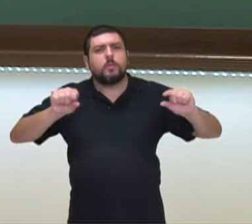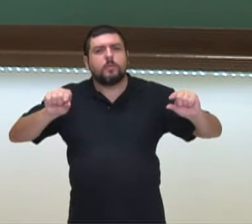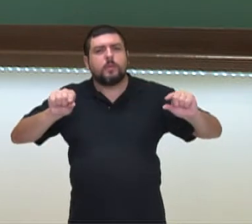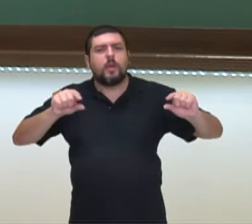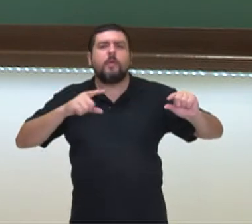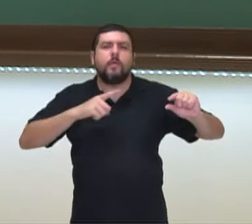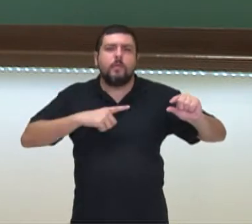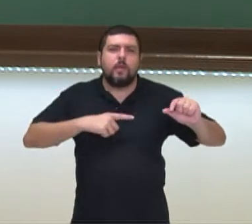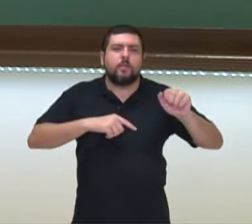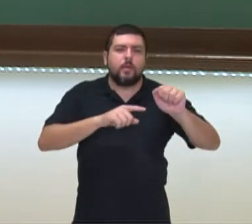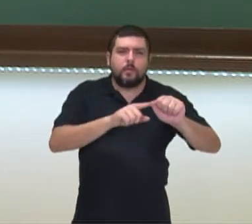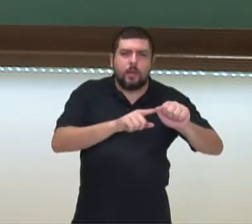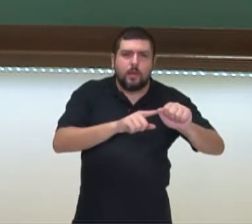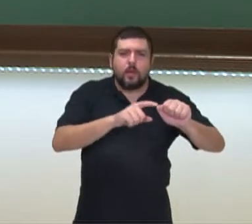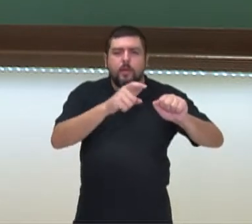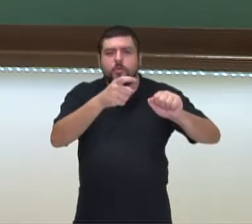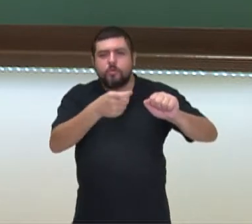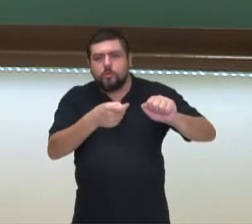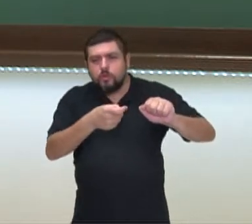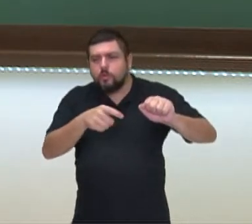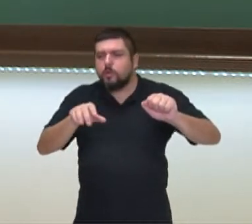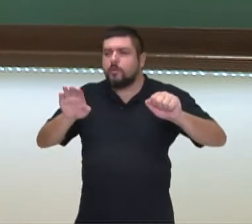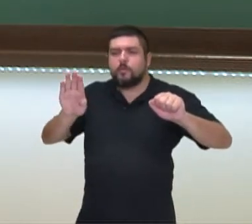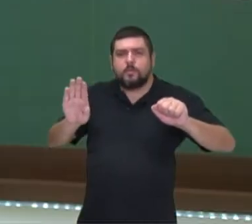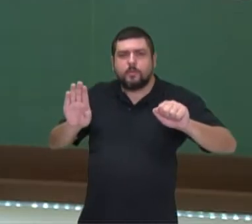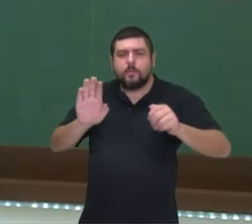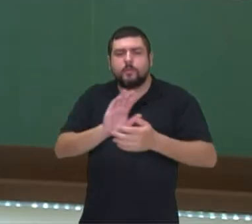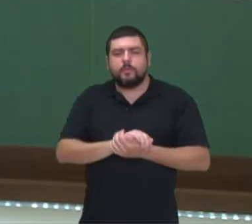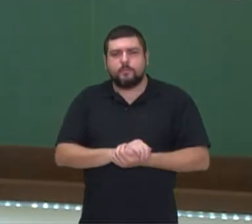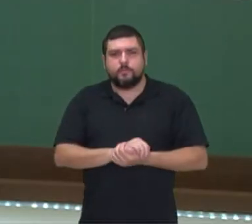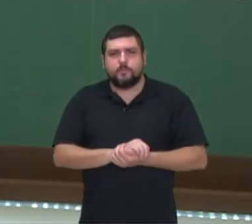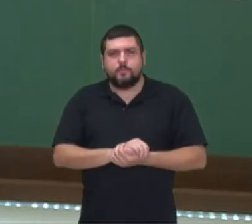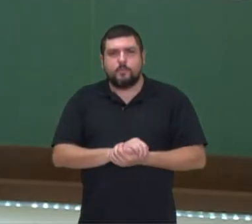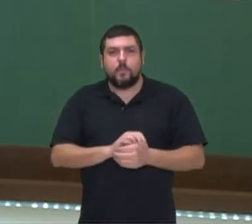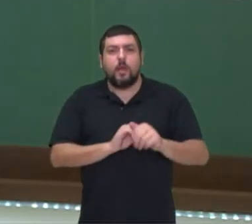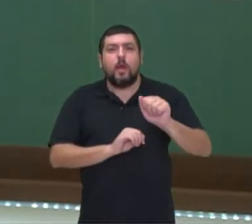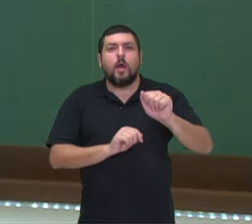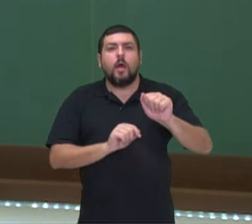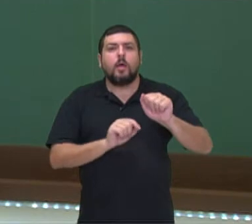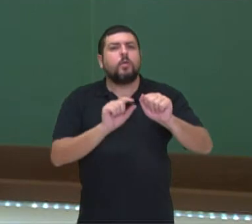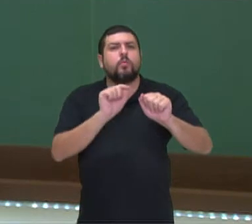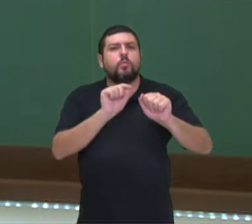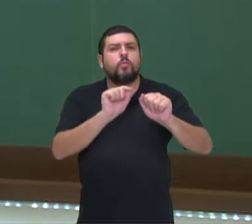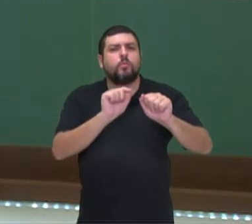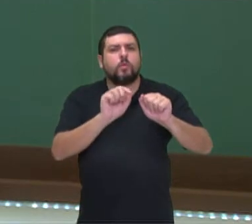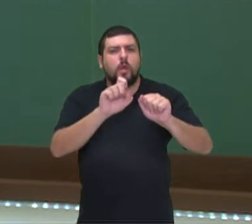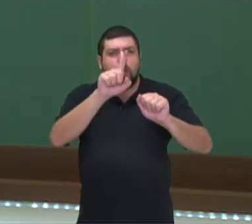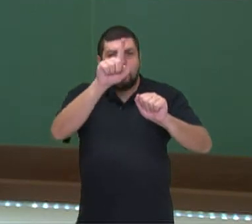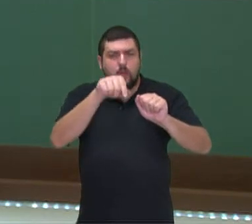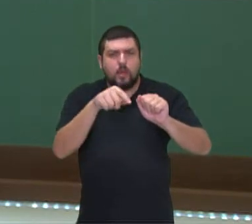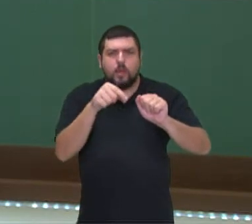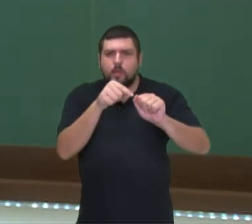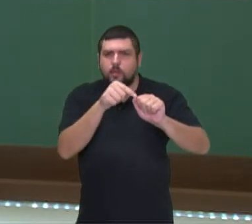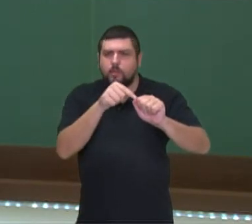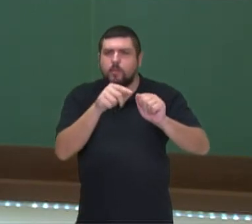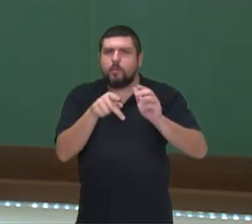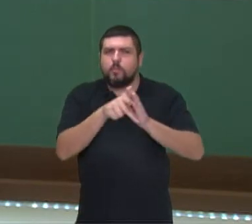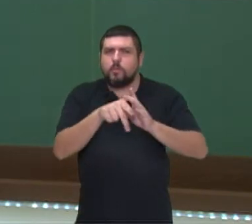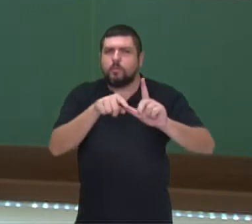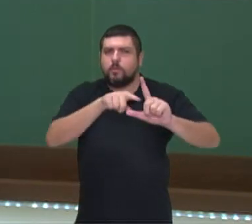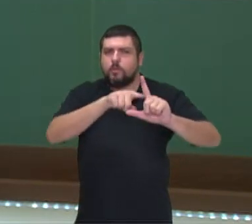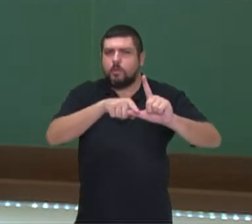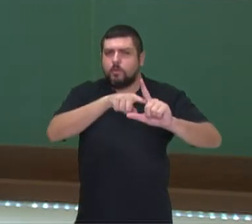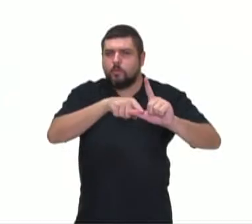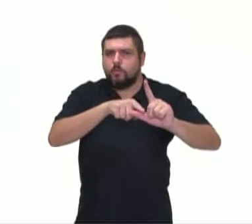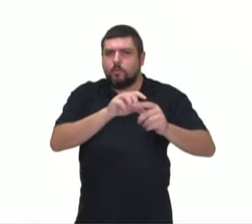dessa lei de formação, beleza? Então, olha só, onde A é o coeficiente angular, tá bom? E B